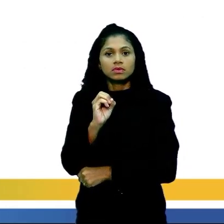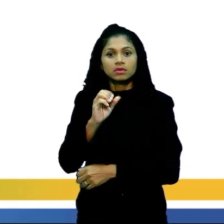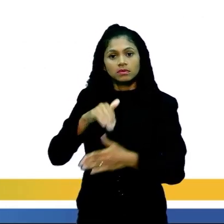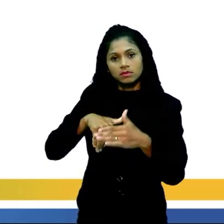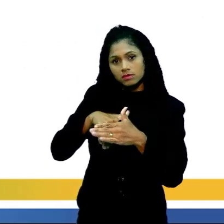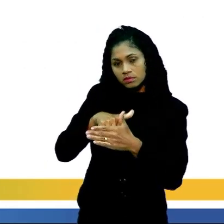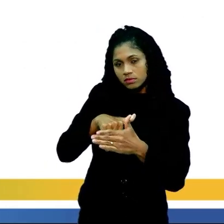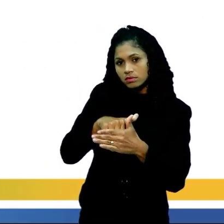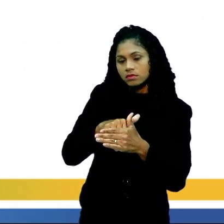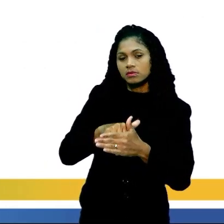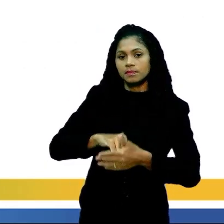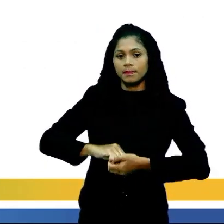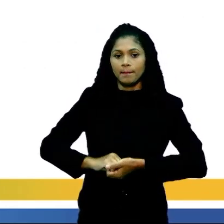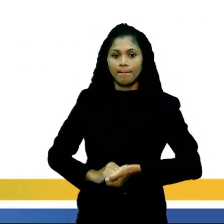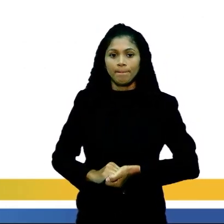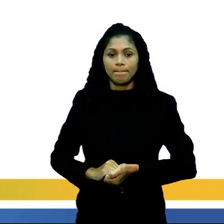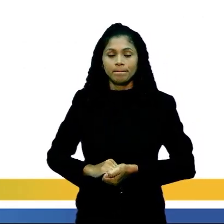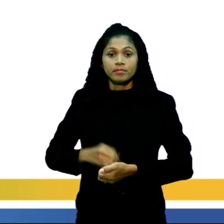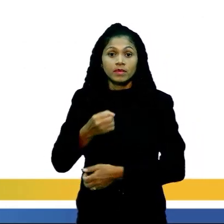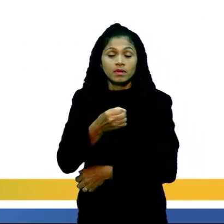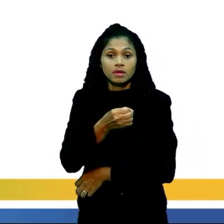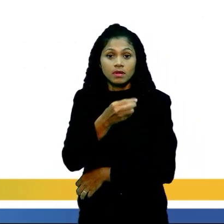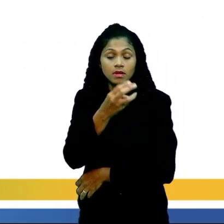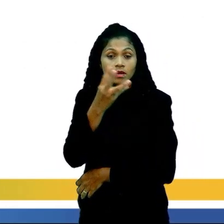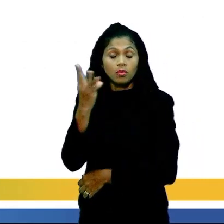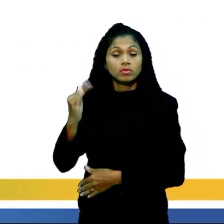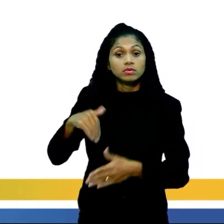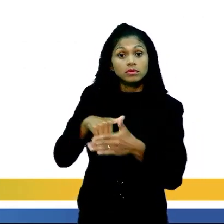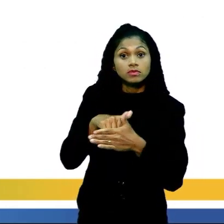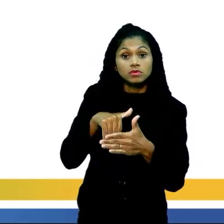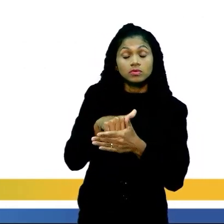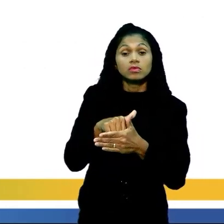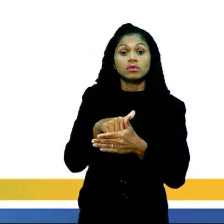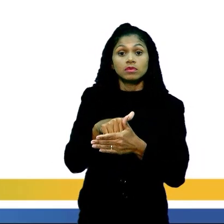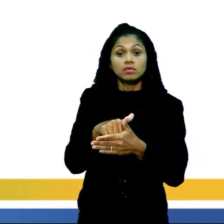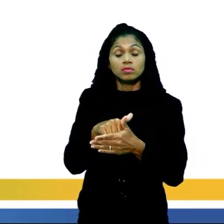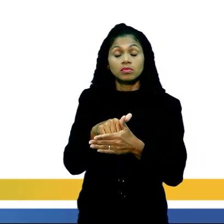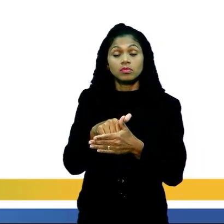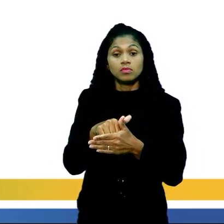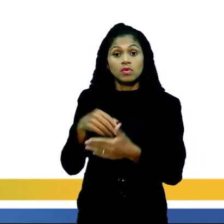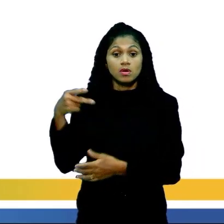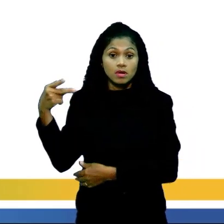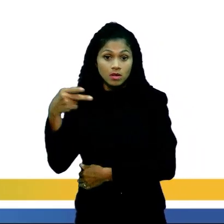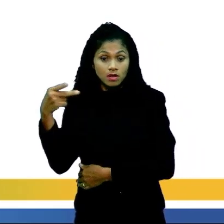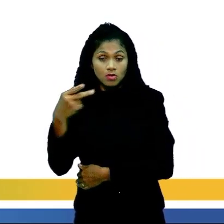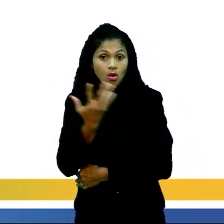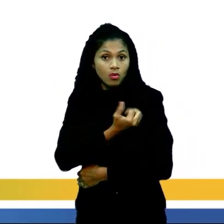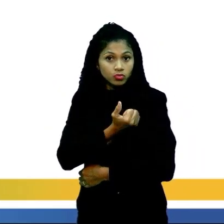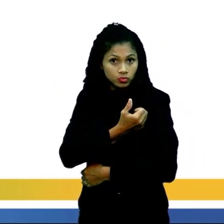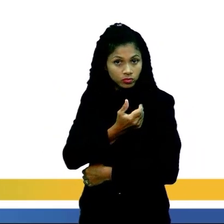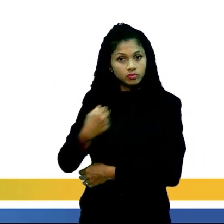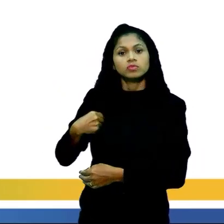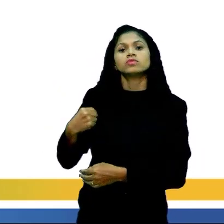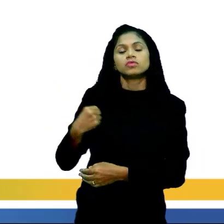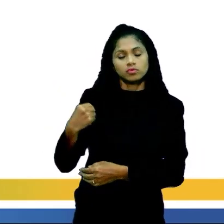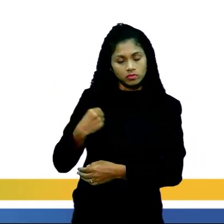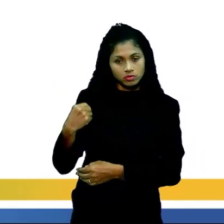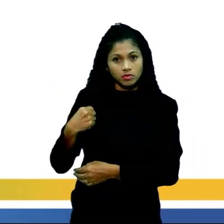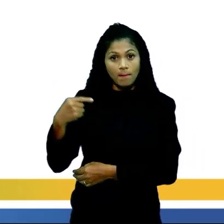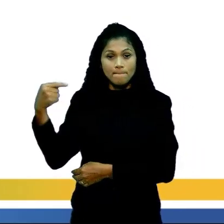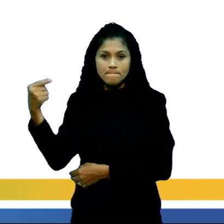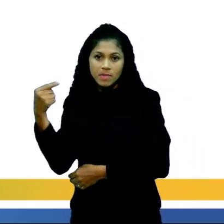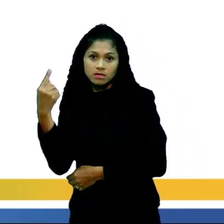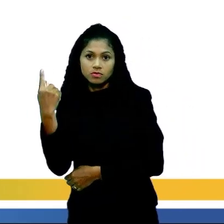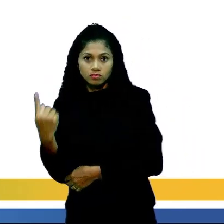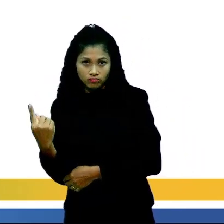Então vamos ver aí. A quantidade de rodadas é igual ao número de times, menos